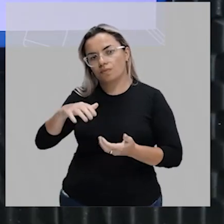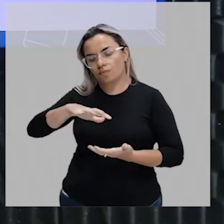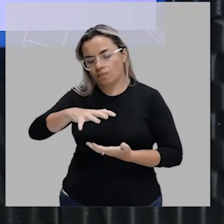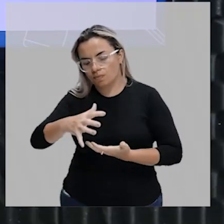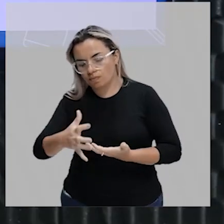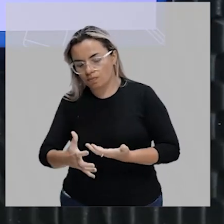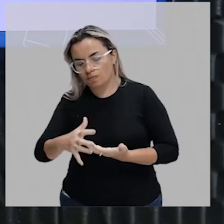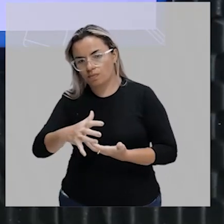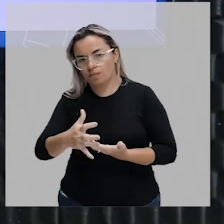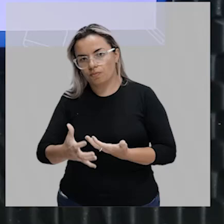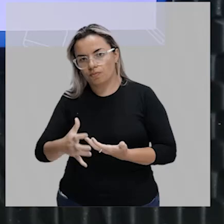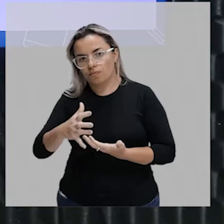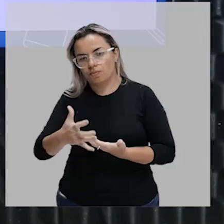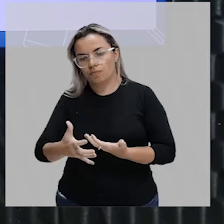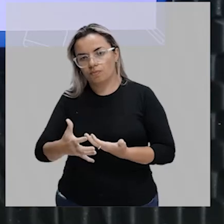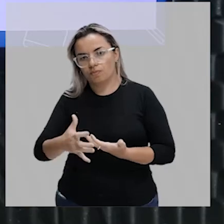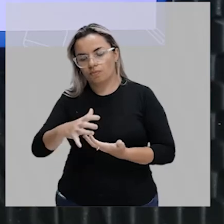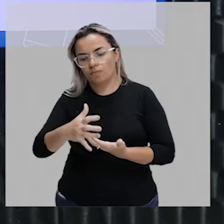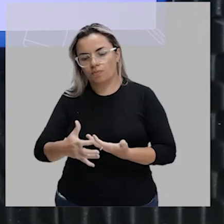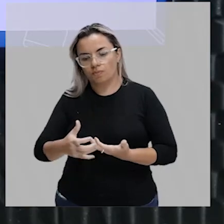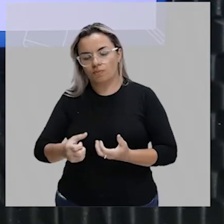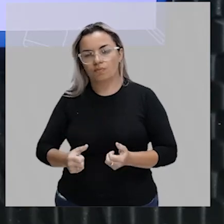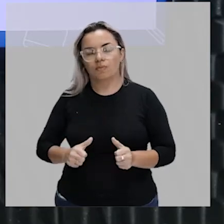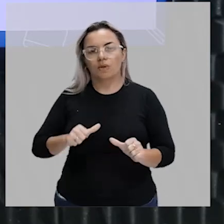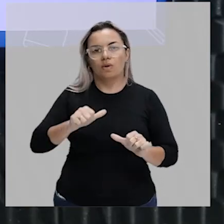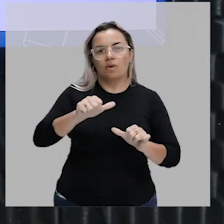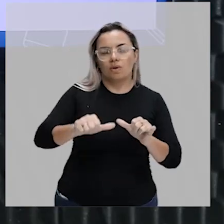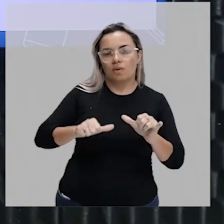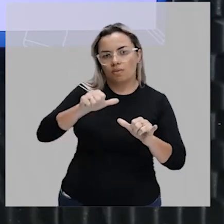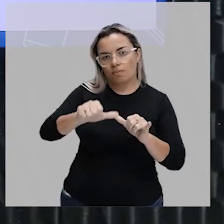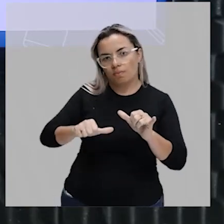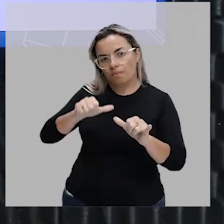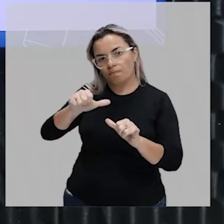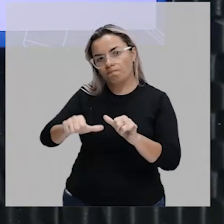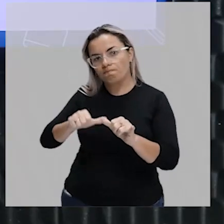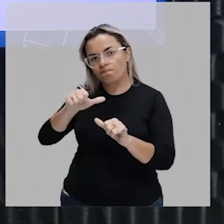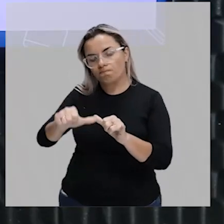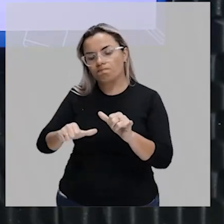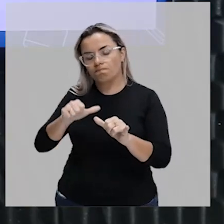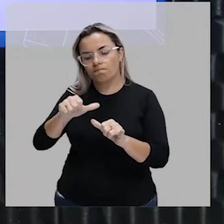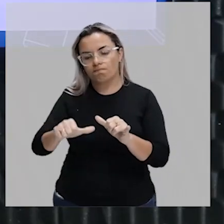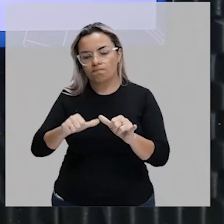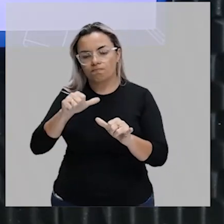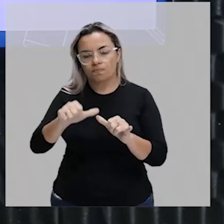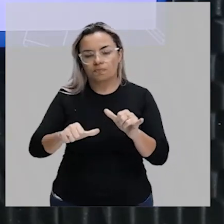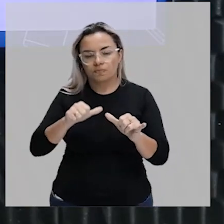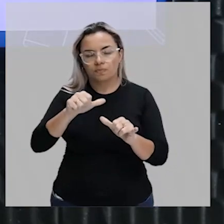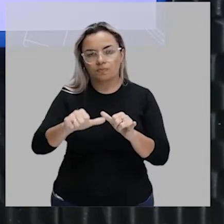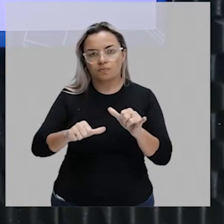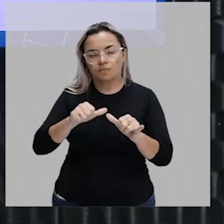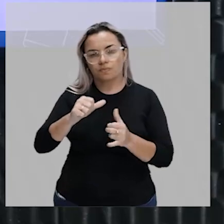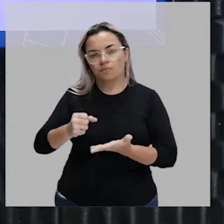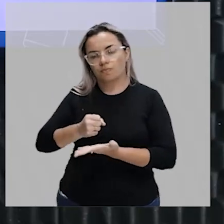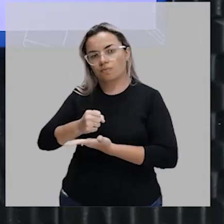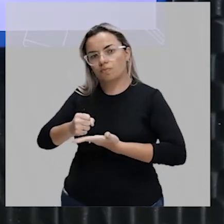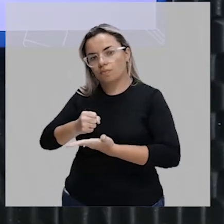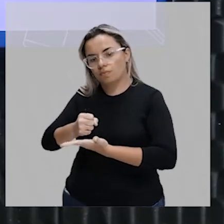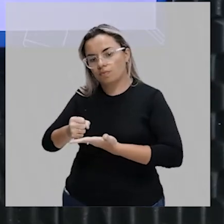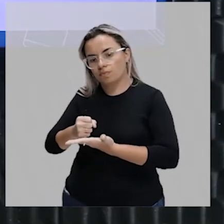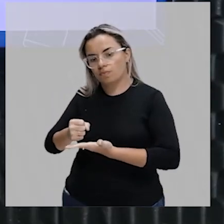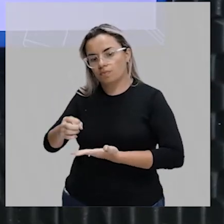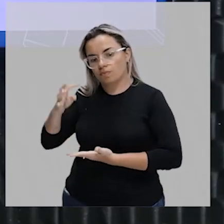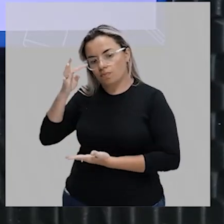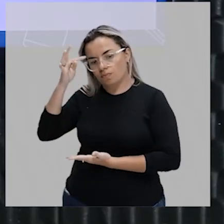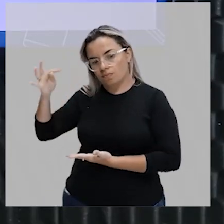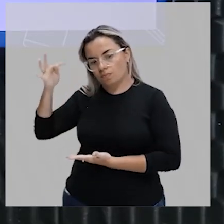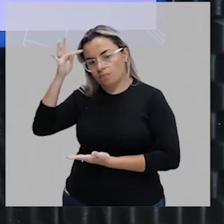atmosféricos pudessem reagir entre si, promover reações químicas, tá? Então, com base nessa teoria